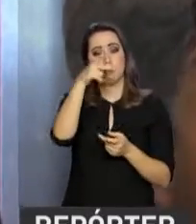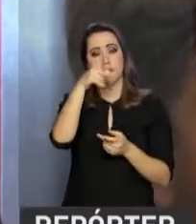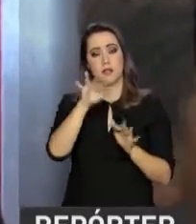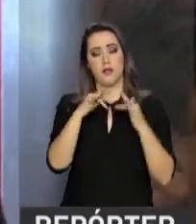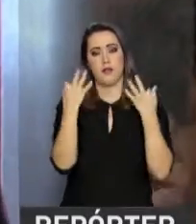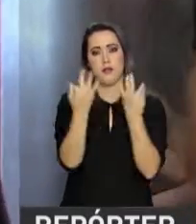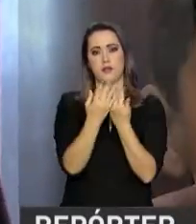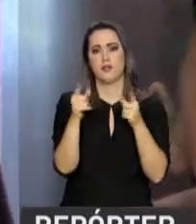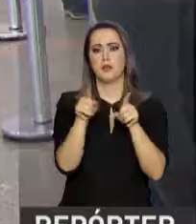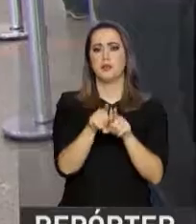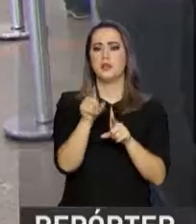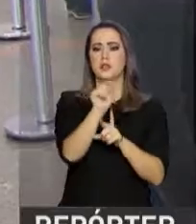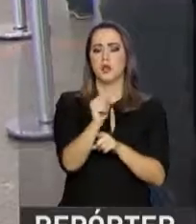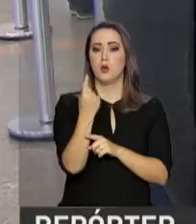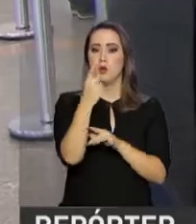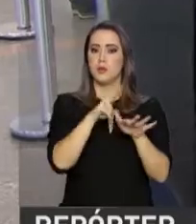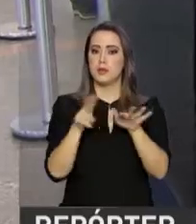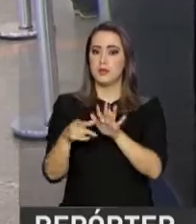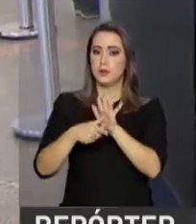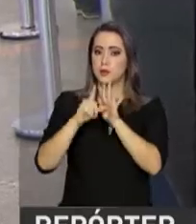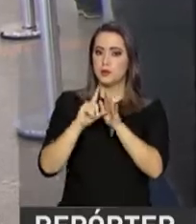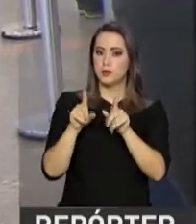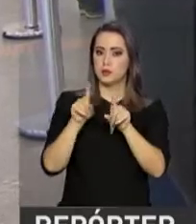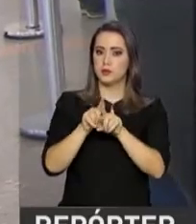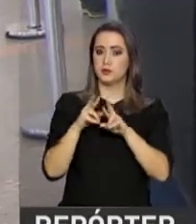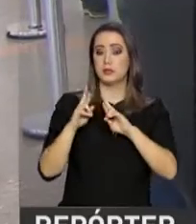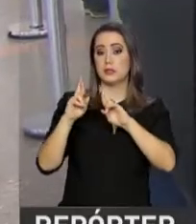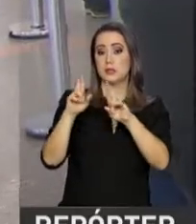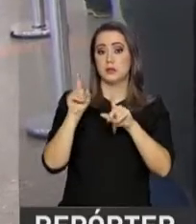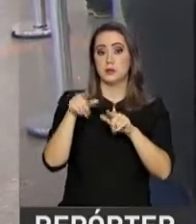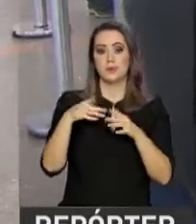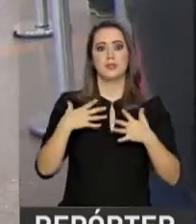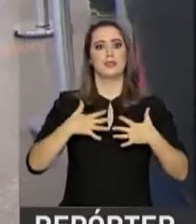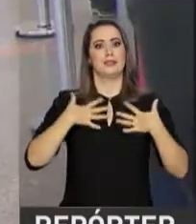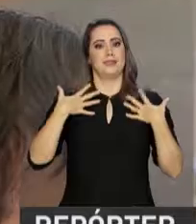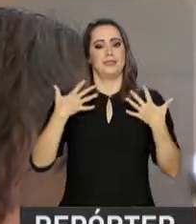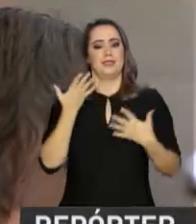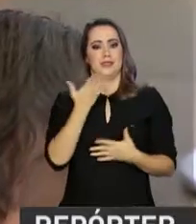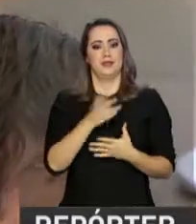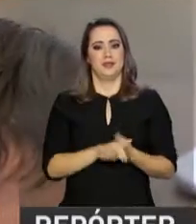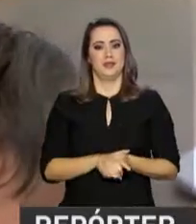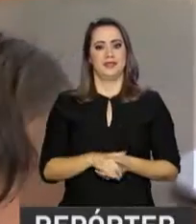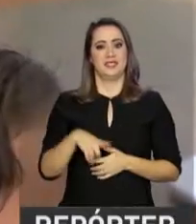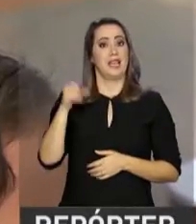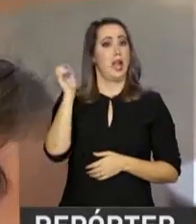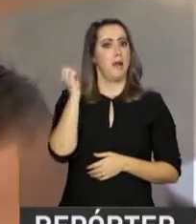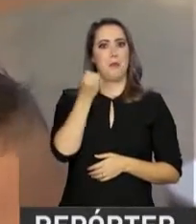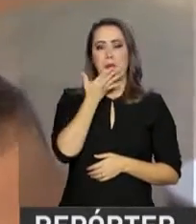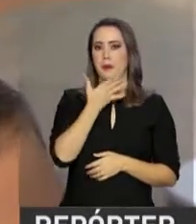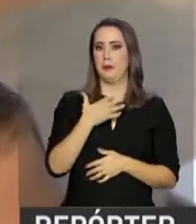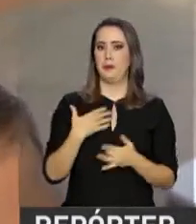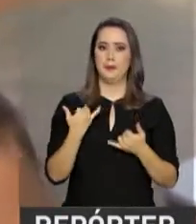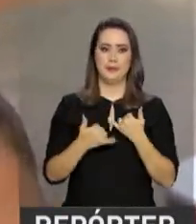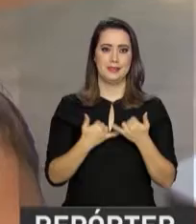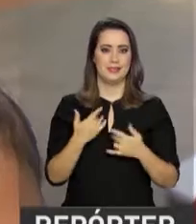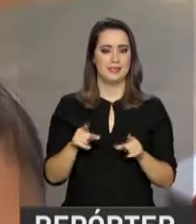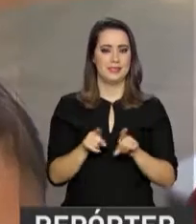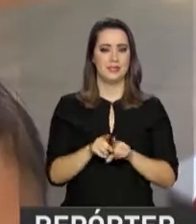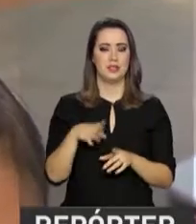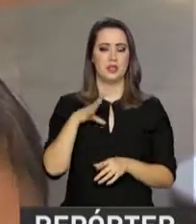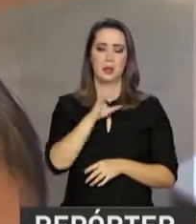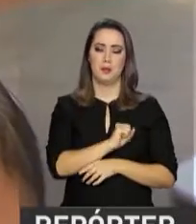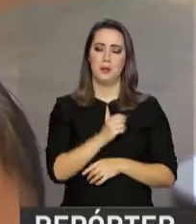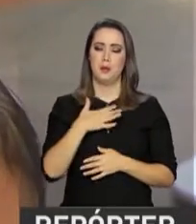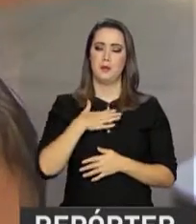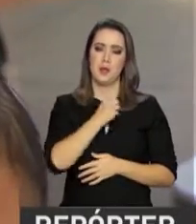filhos Davi e Yuri estão indo uma semana antes e a expectativa está grande. Ah, vai ser muito divertido. Eu vou matar a